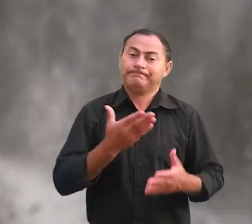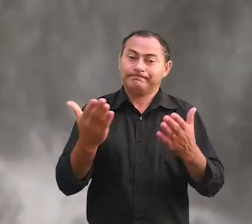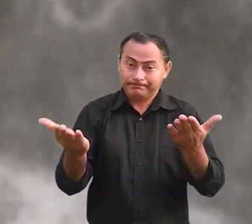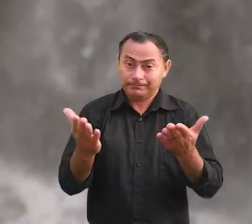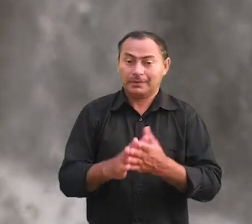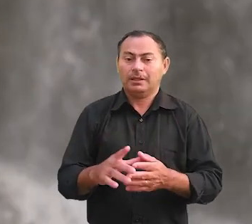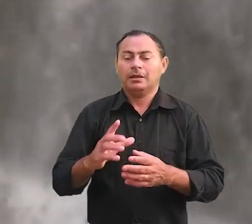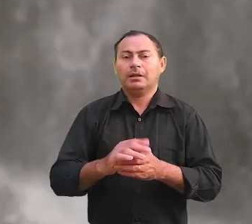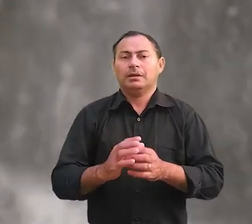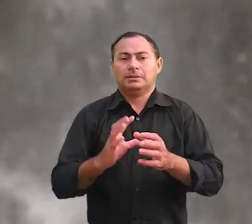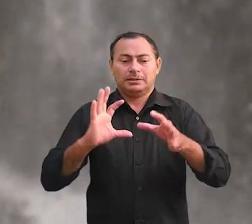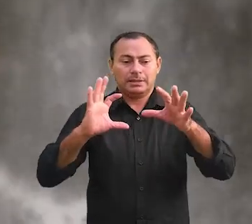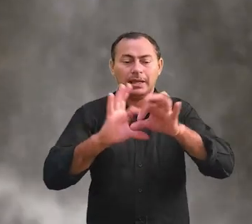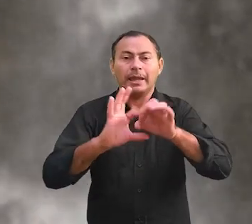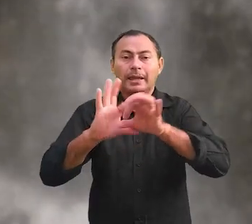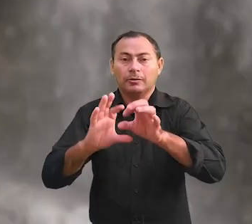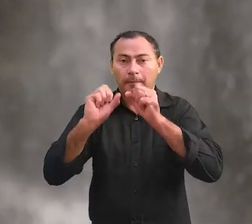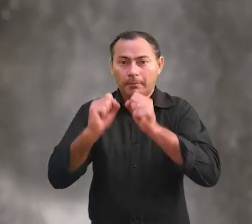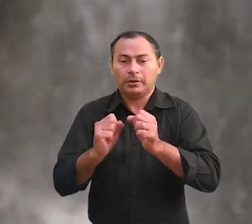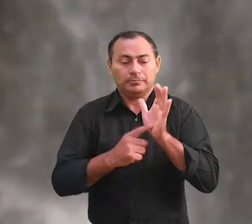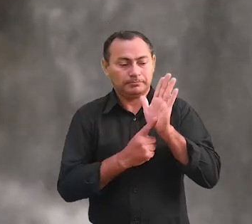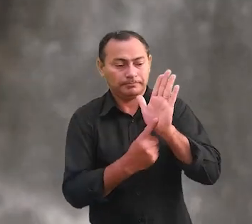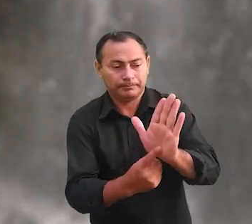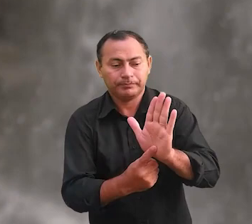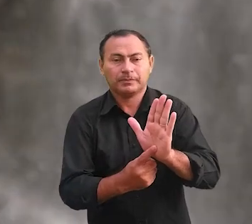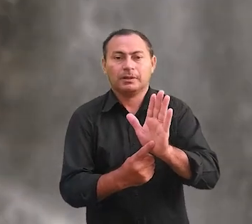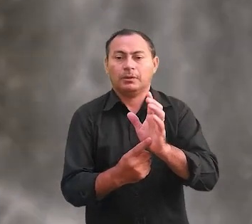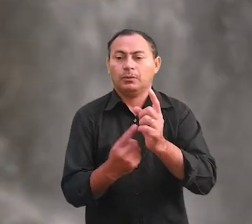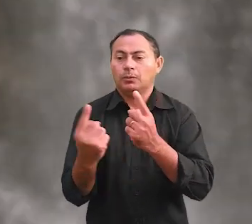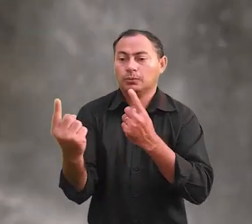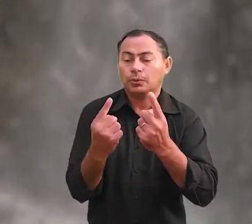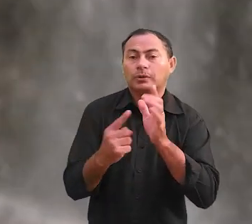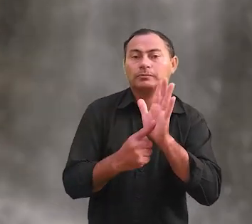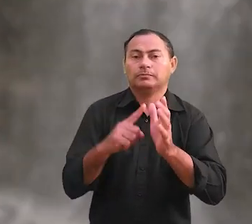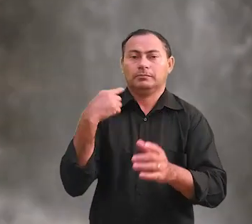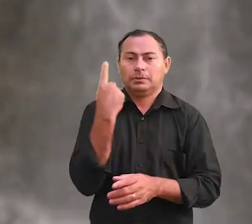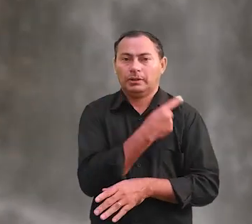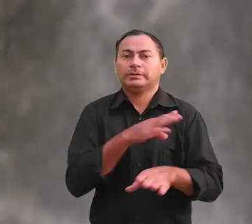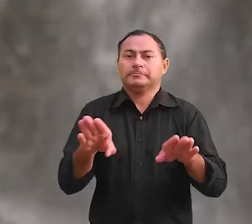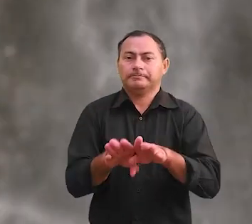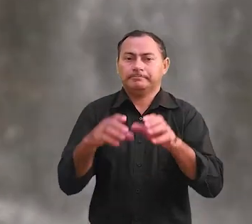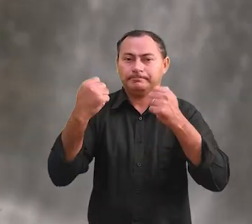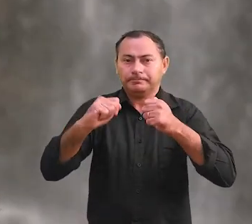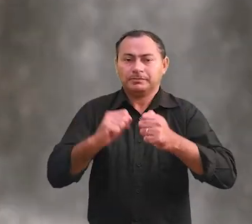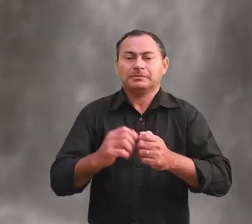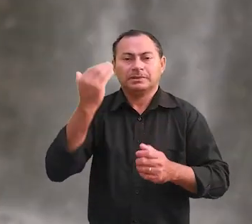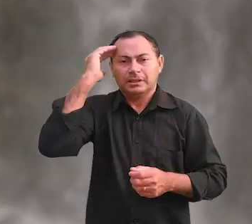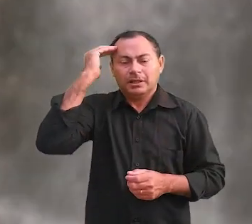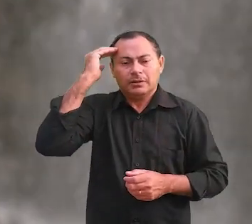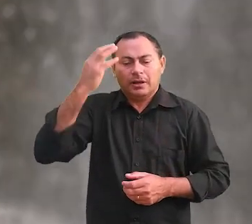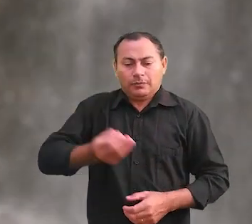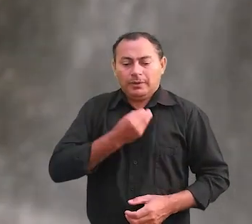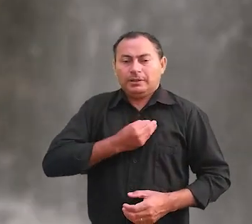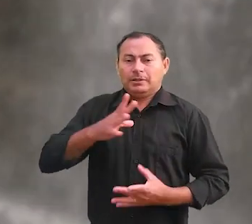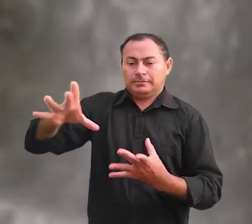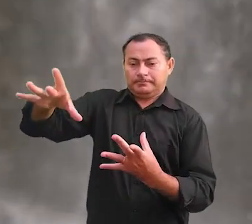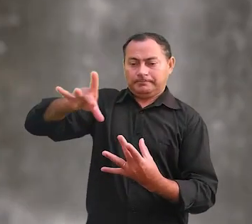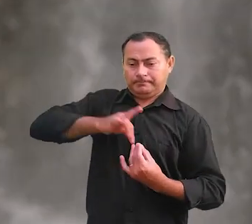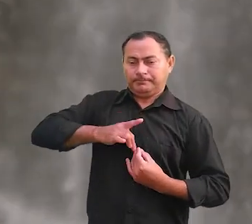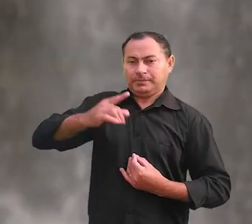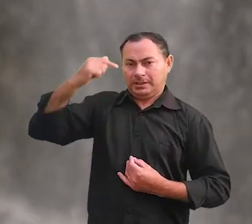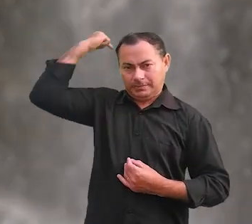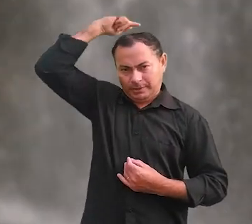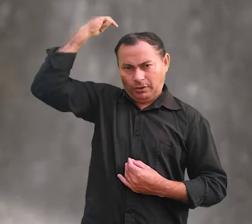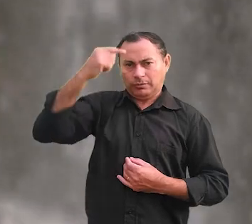e assim como esses erros podem ser destacados um dos outros Nós também precisamos ter uma dimensão espiritual